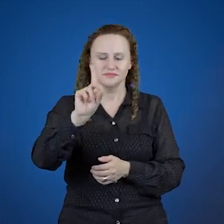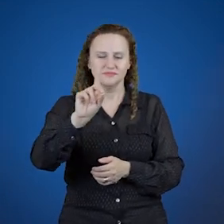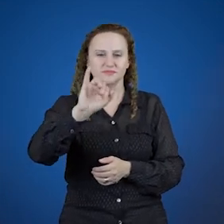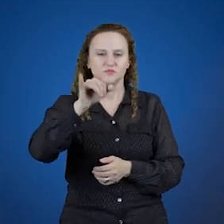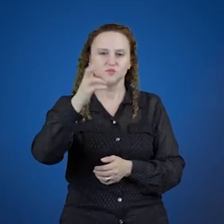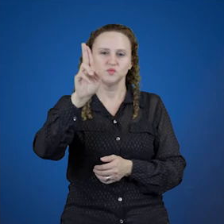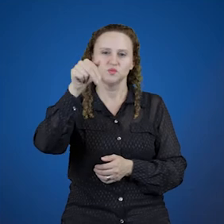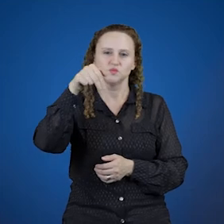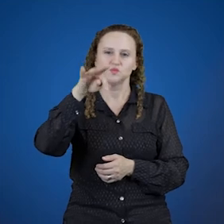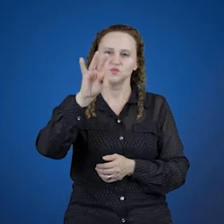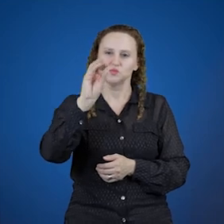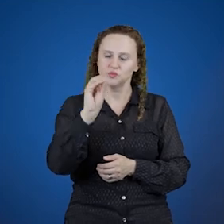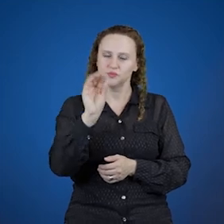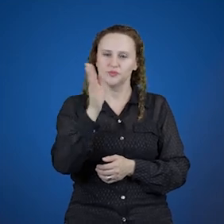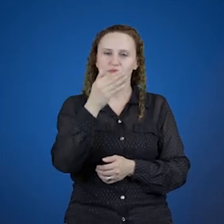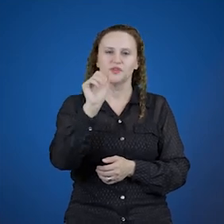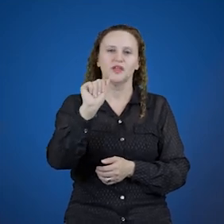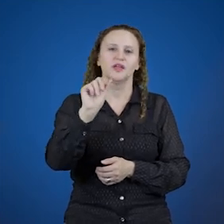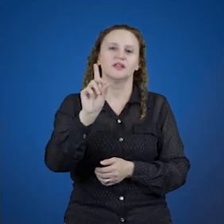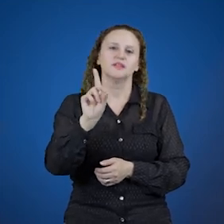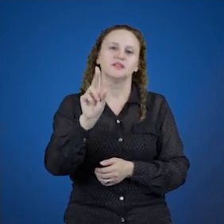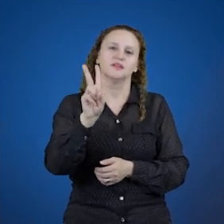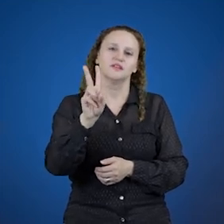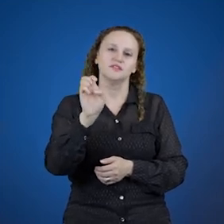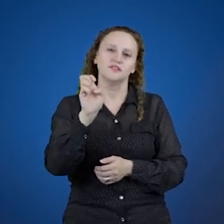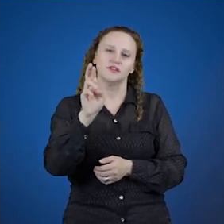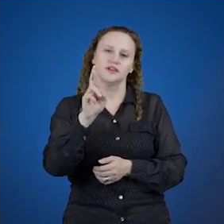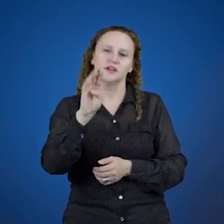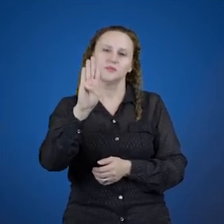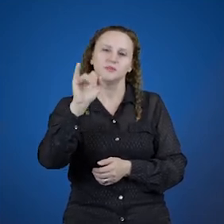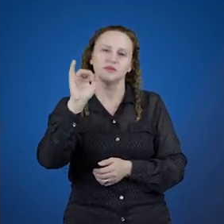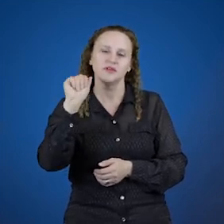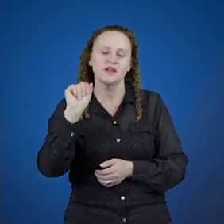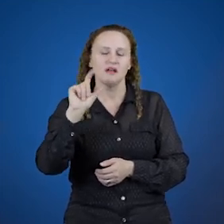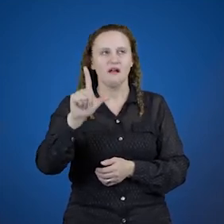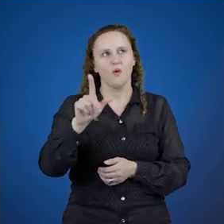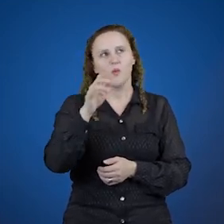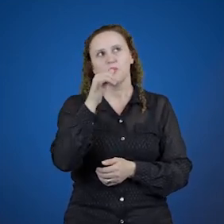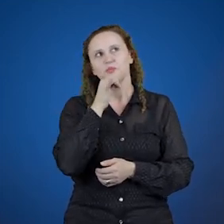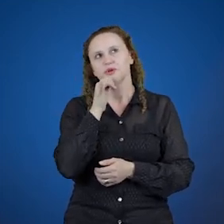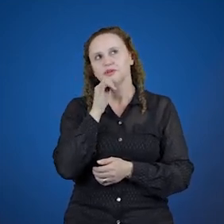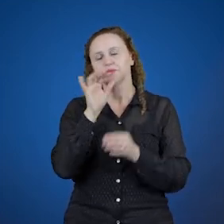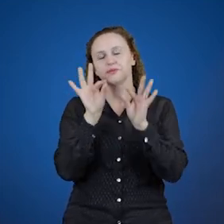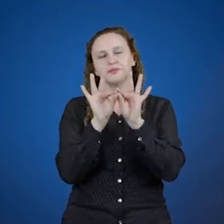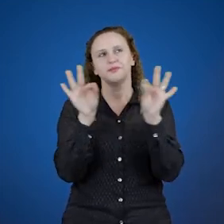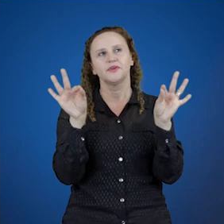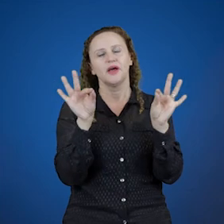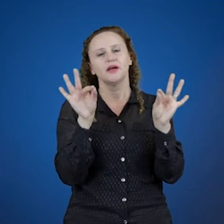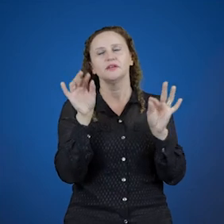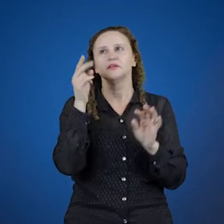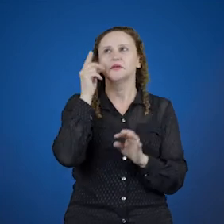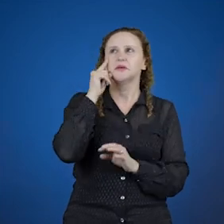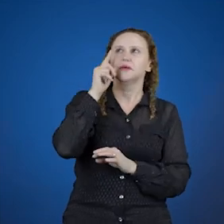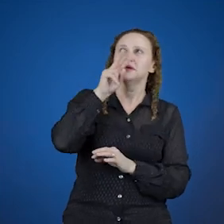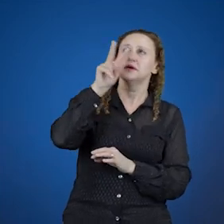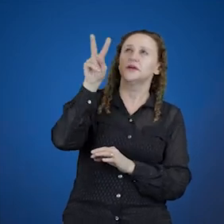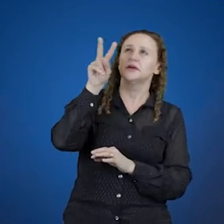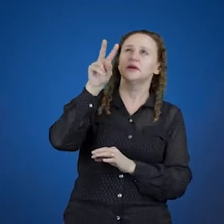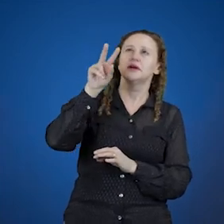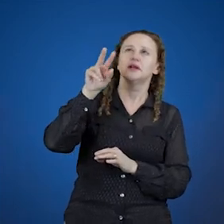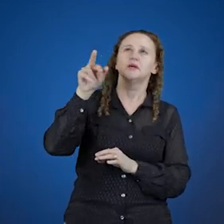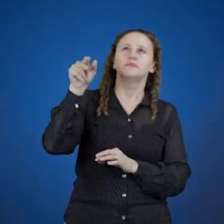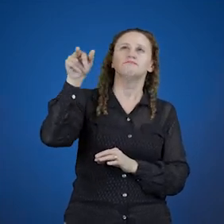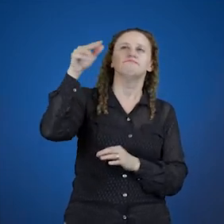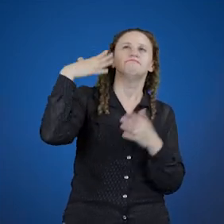então naquela frase lá o astronauta andou pela lua eu estou na lua ou